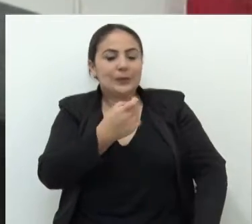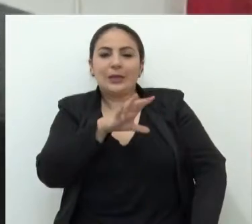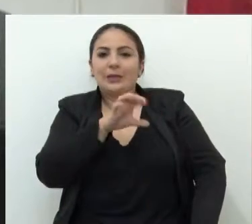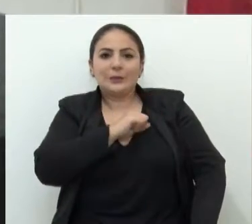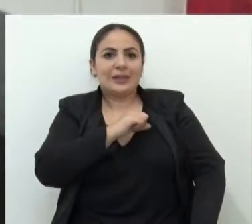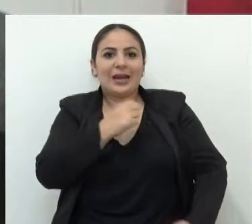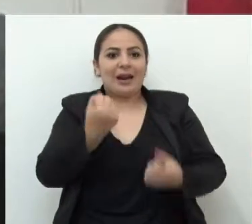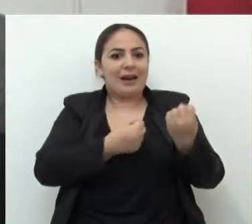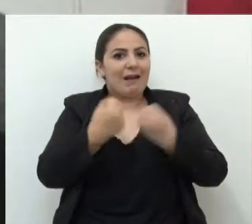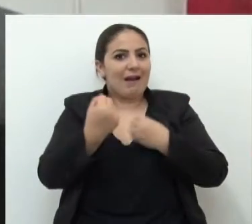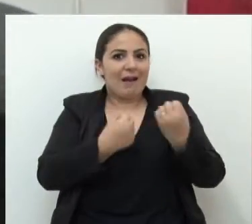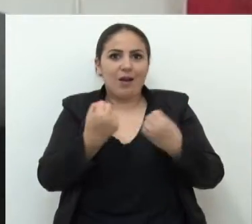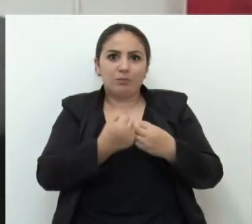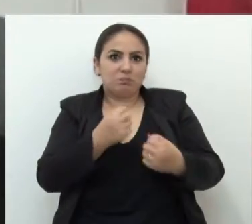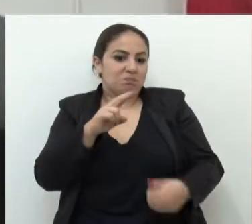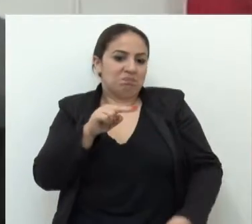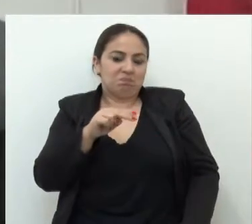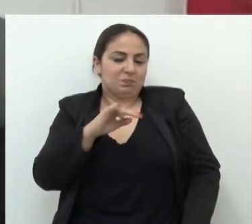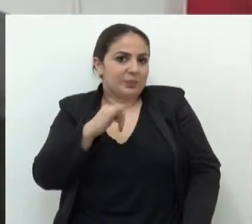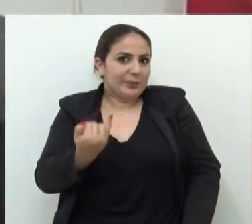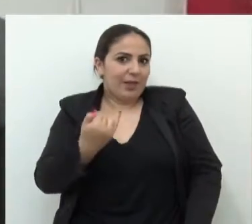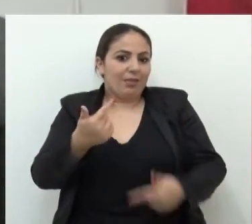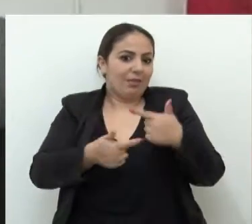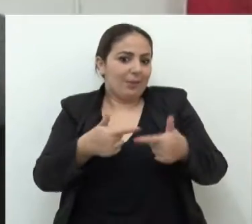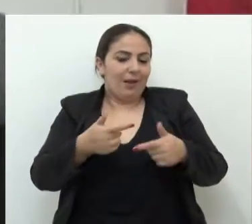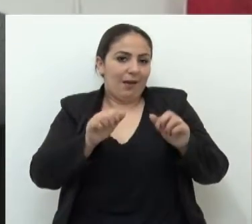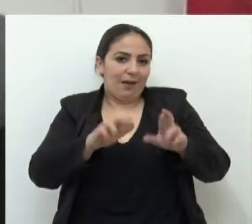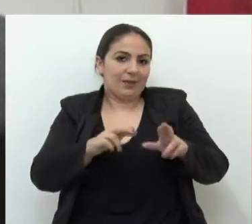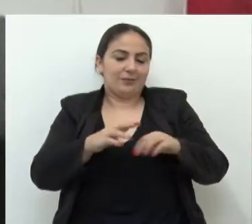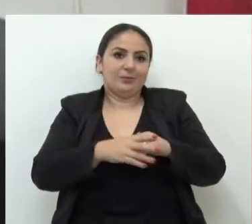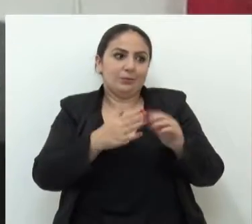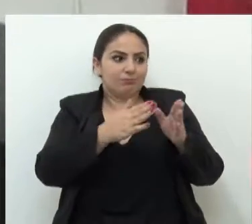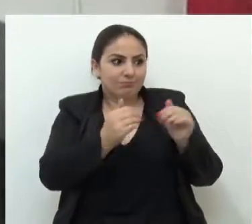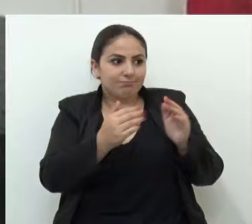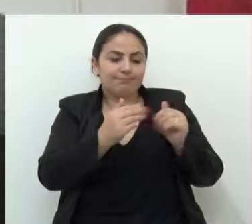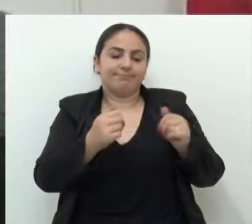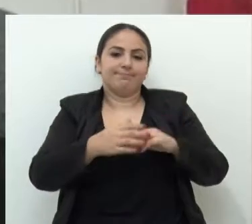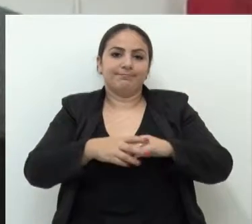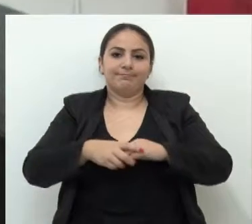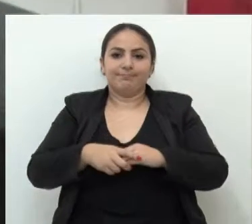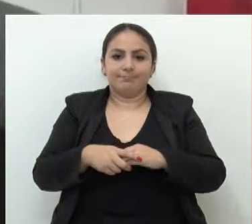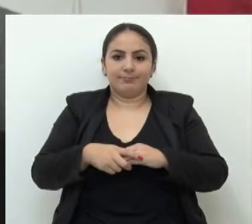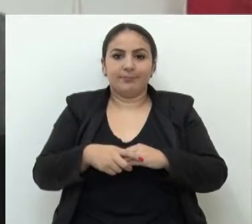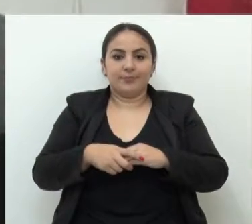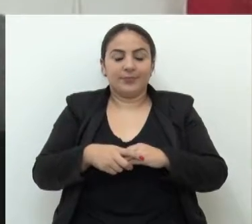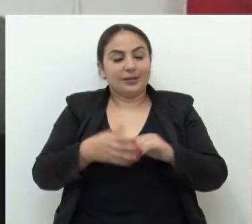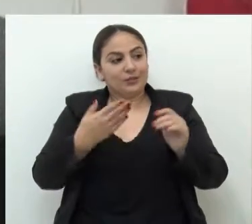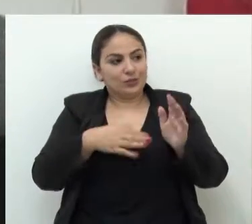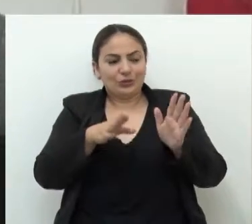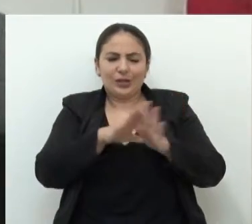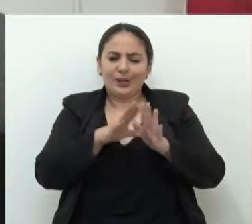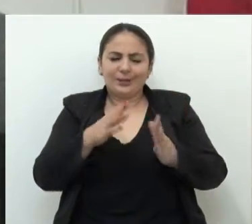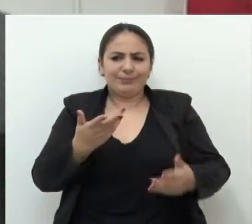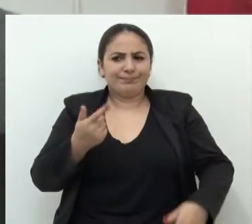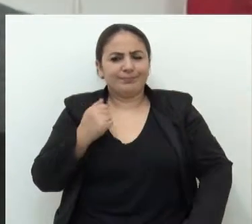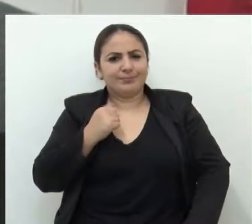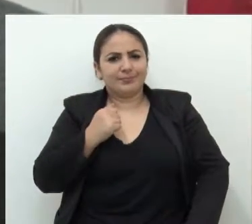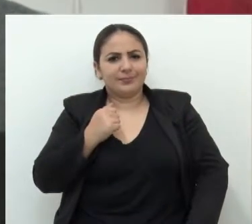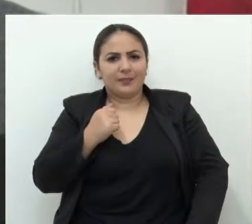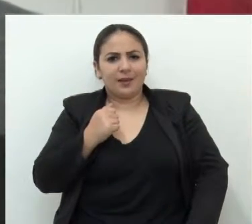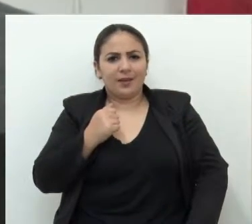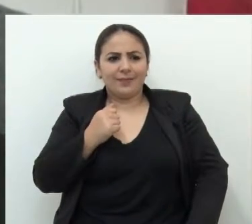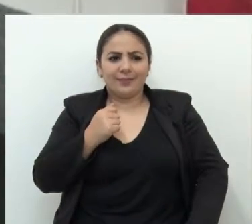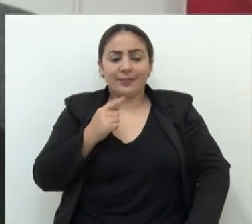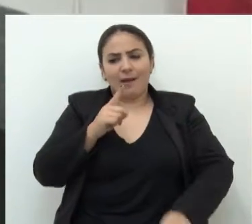que eu sempre gostei de carro também e nunca tive a oportunidade. E cheguei e